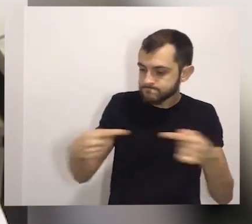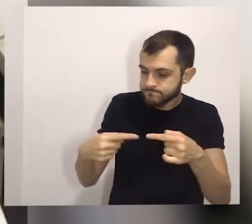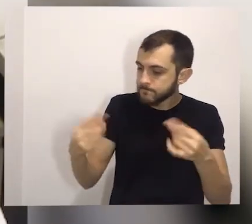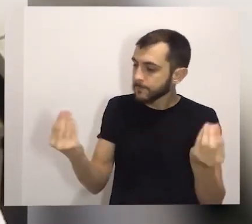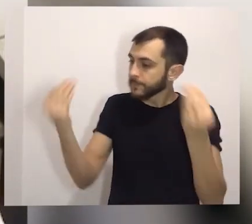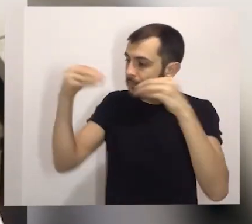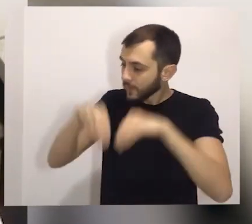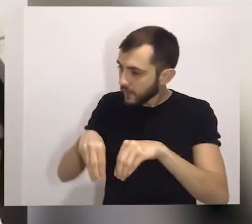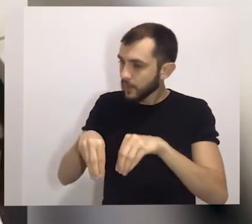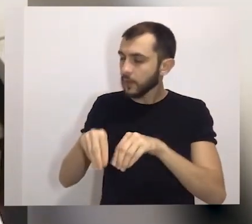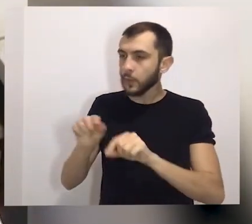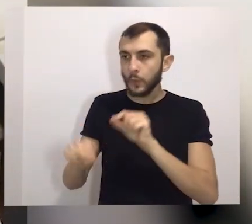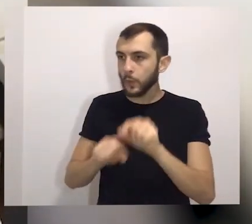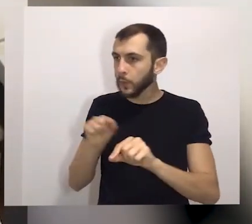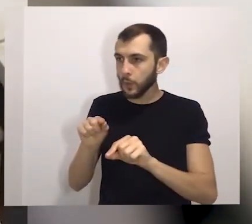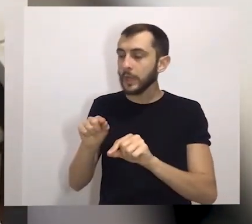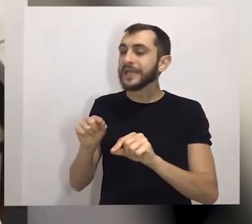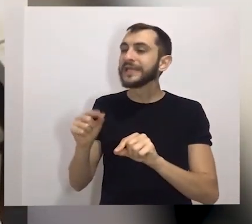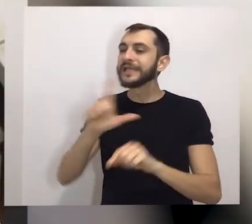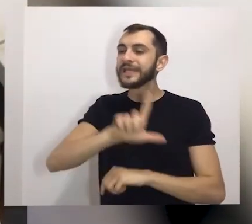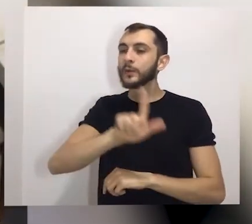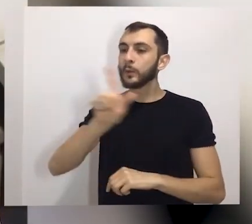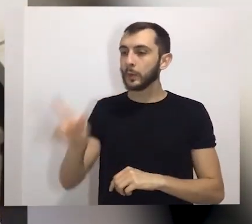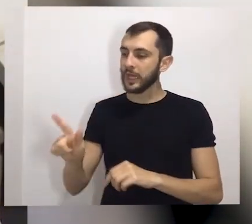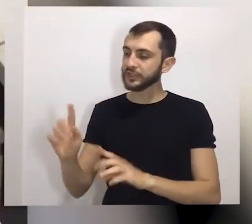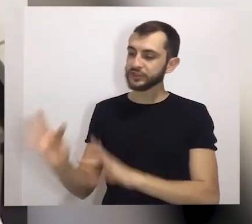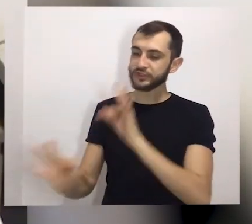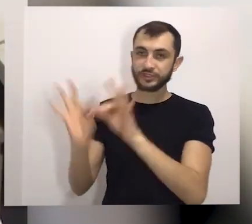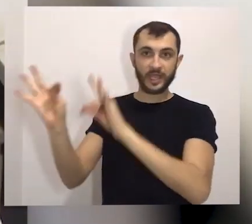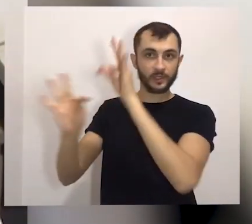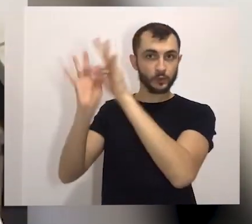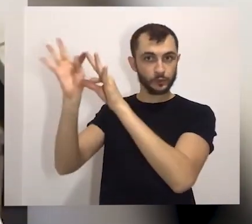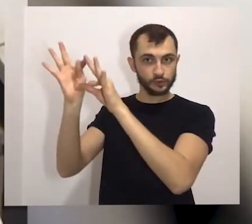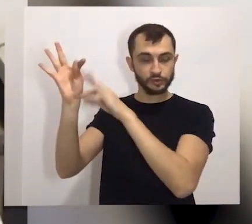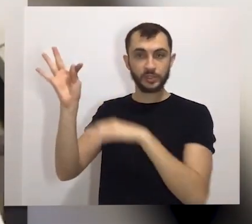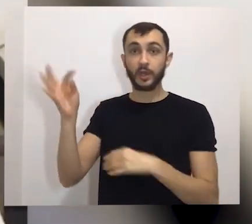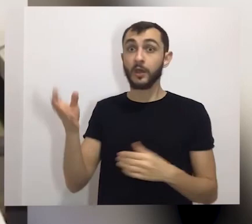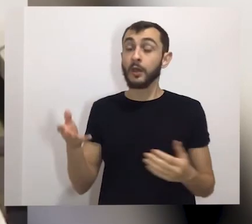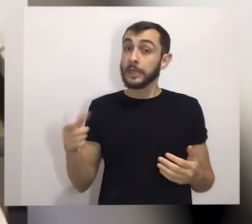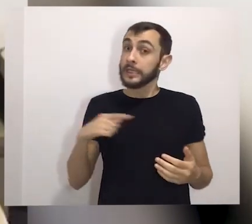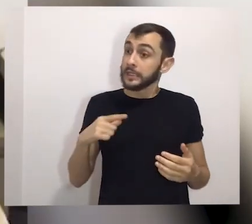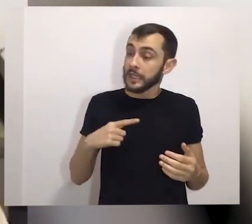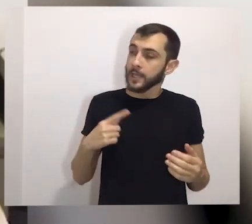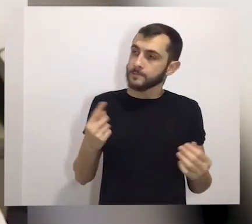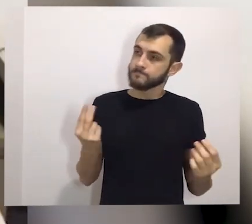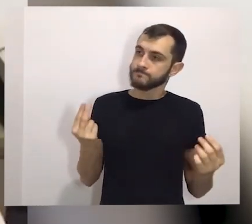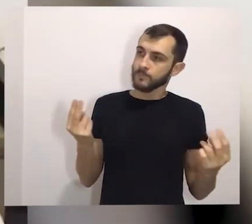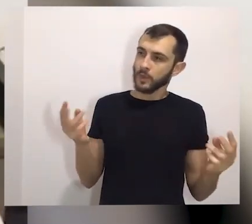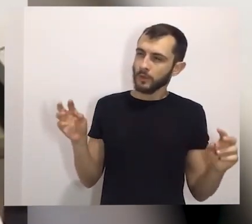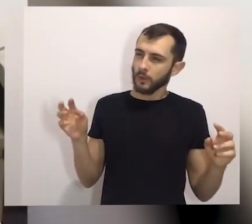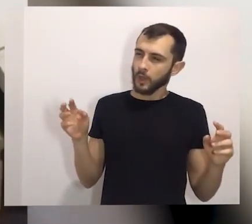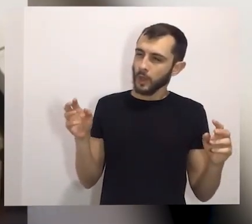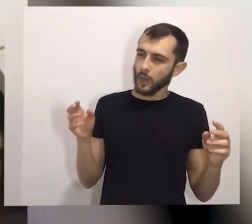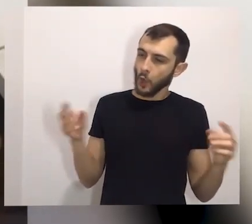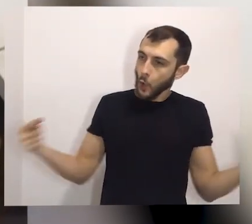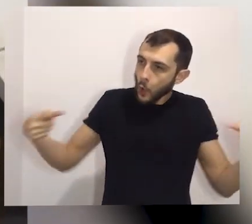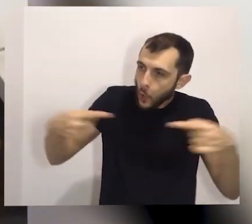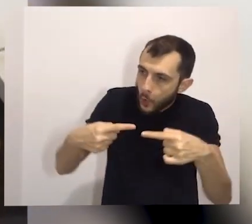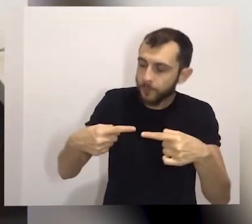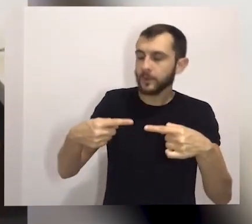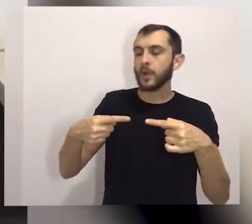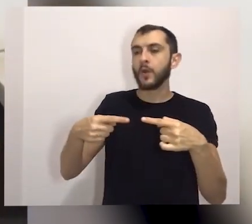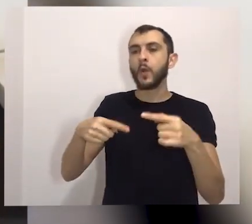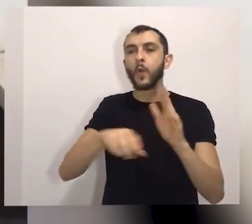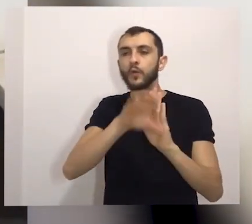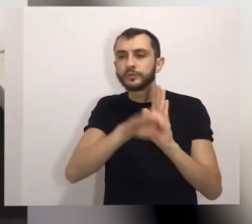e tecnologias, e nessa perspectiva aponta referências voltadas para a visão do componente, os